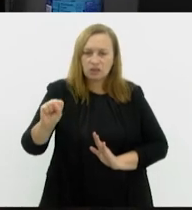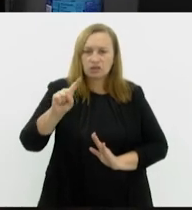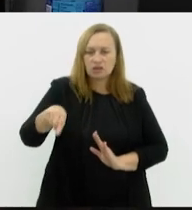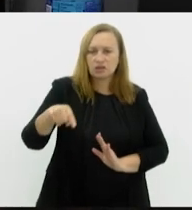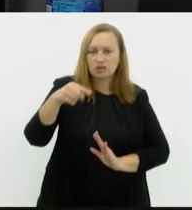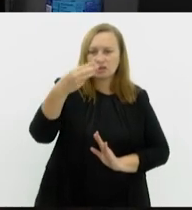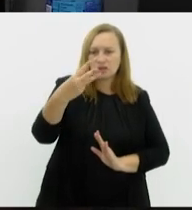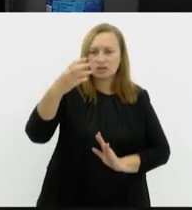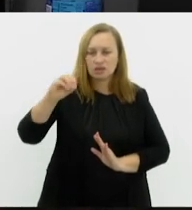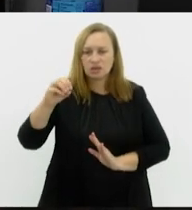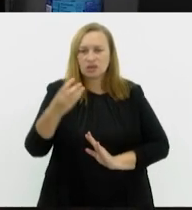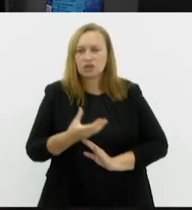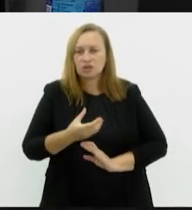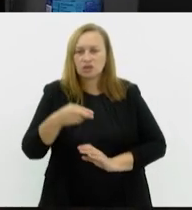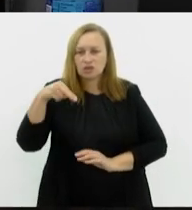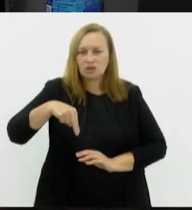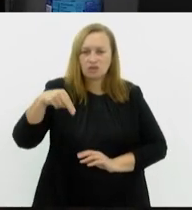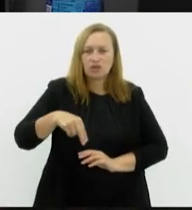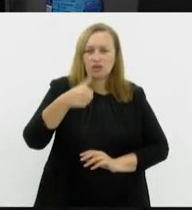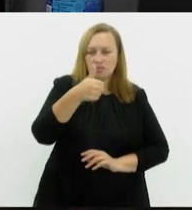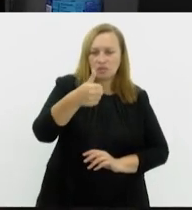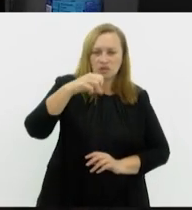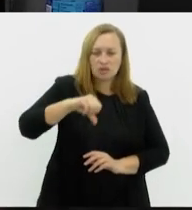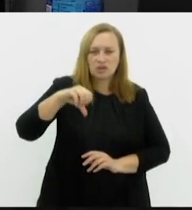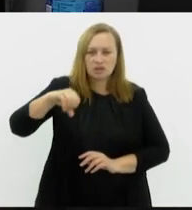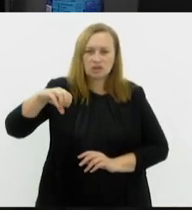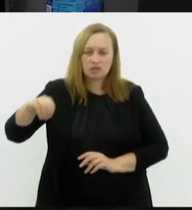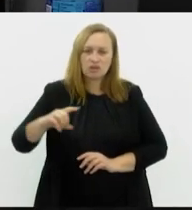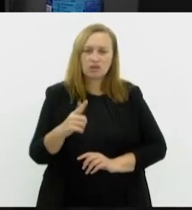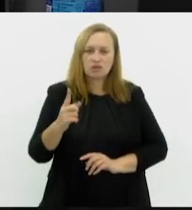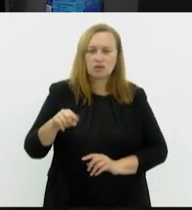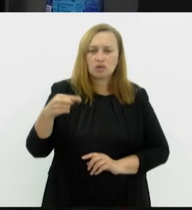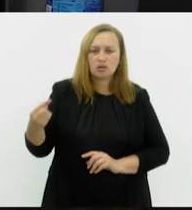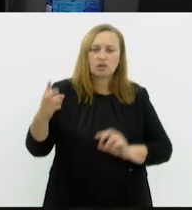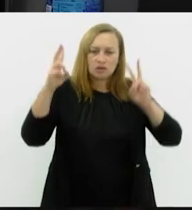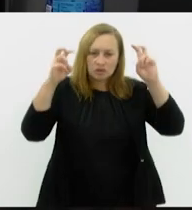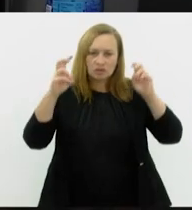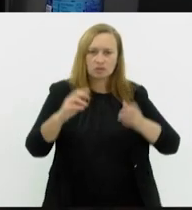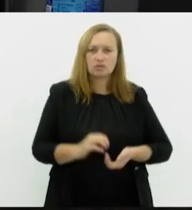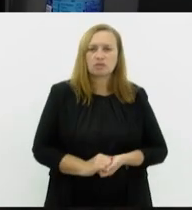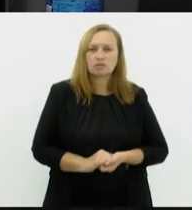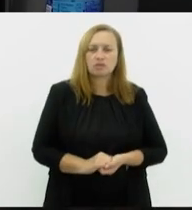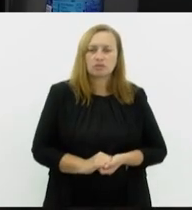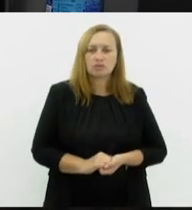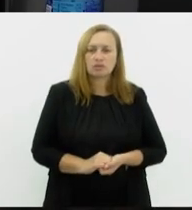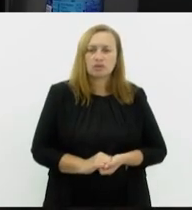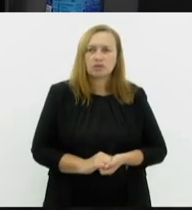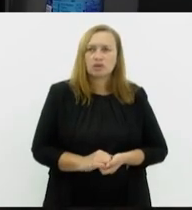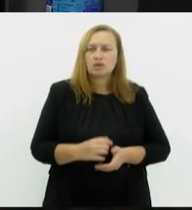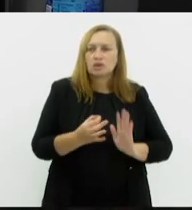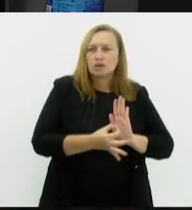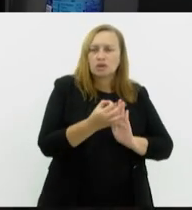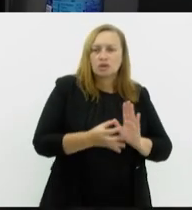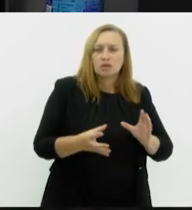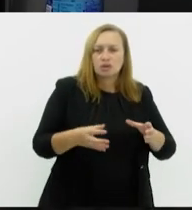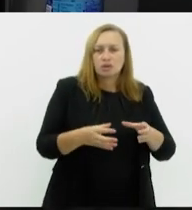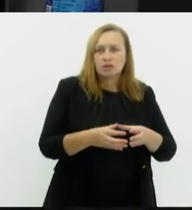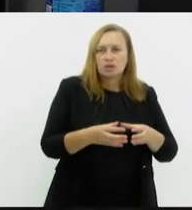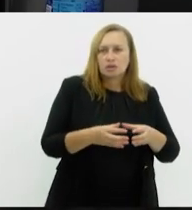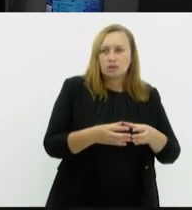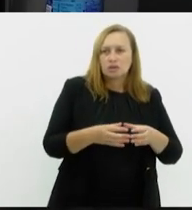16.108, de 30 de novembro de 1990, e da outras providências. Parecer da Comissão de Indicação